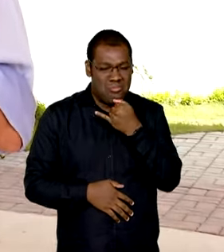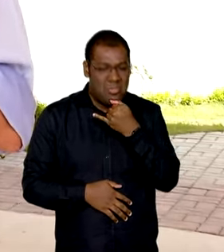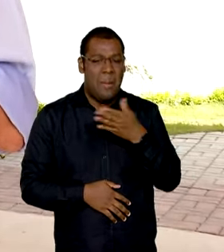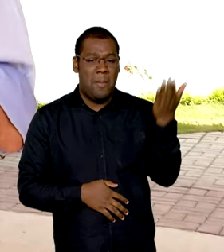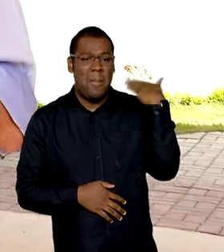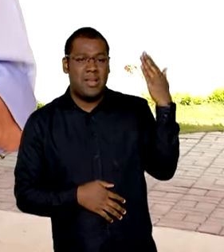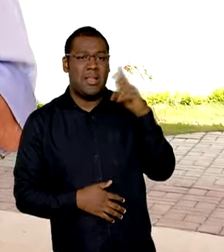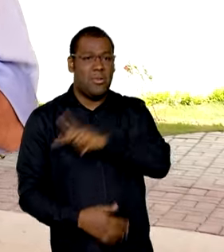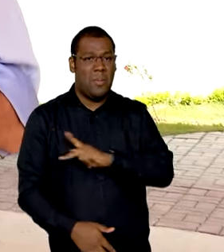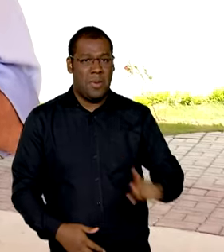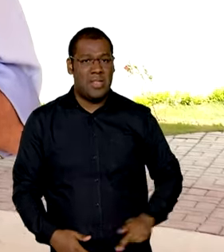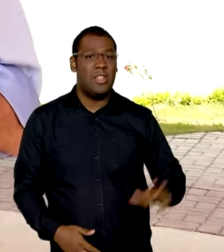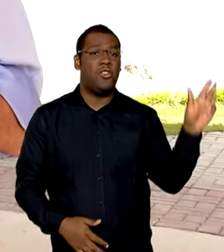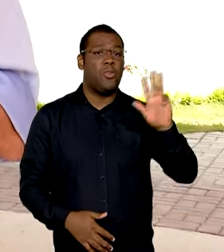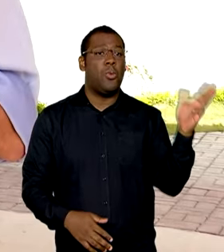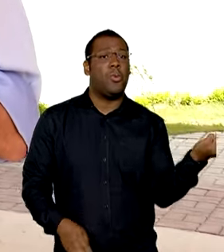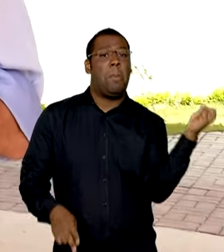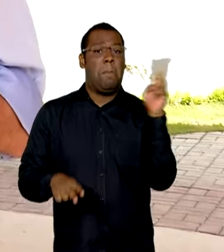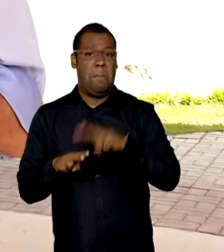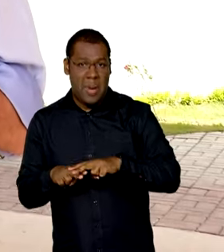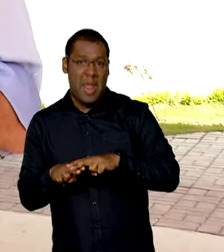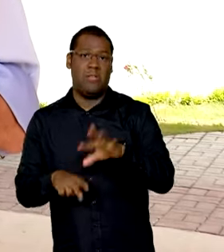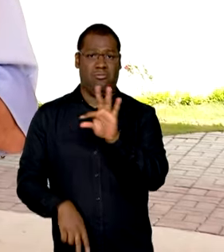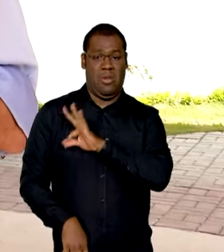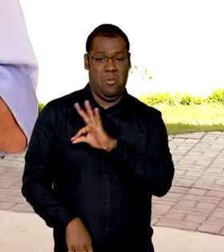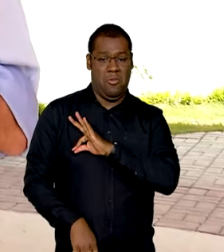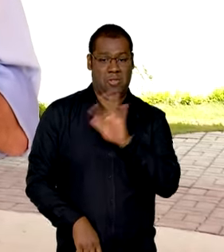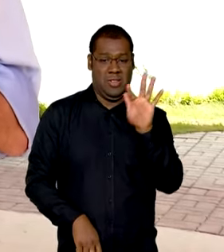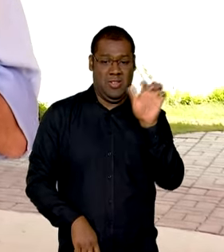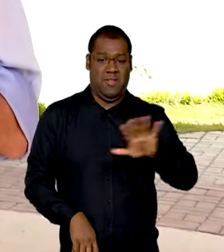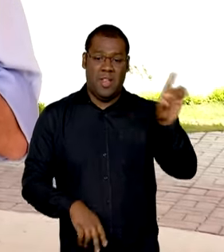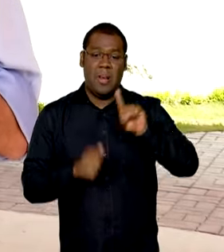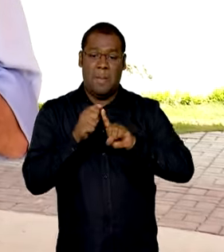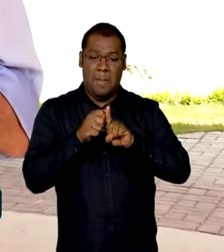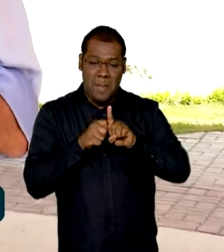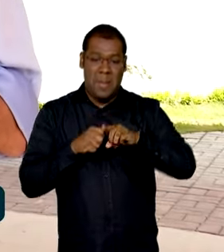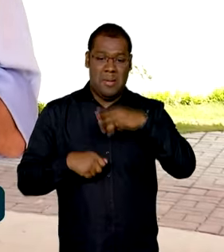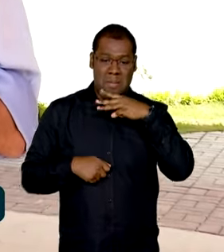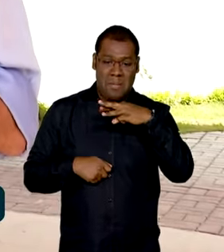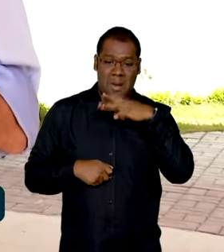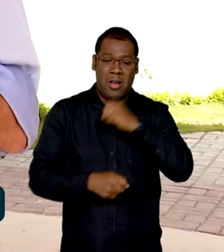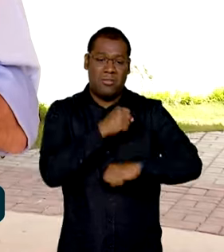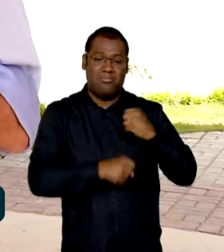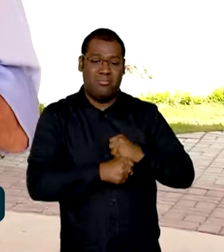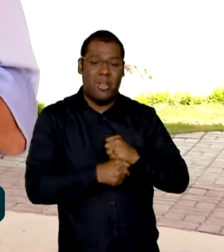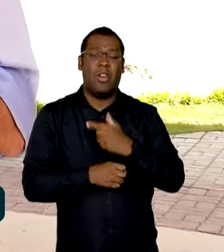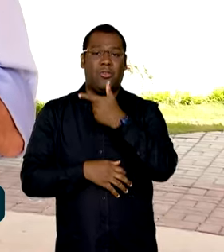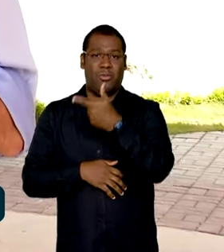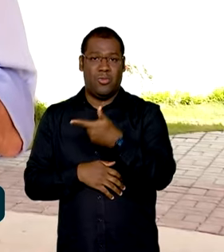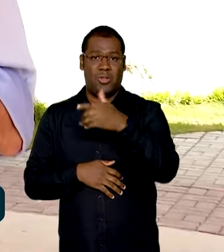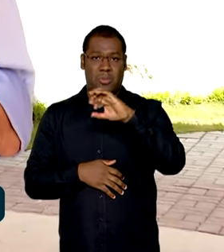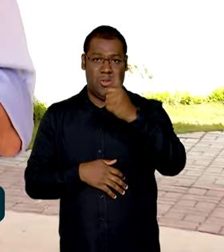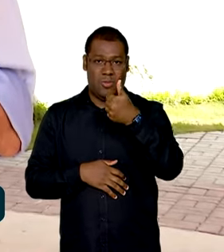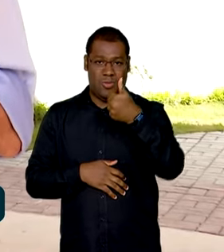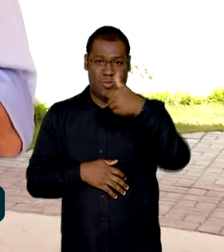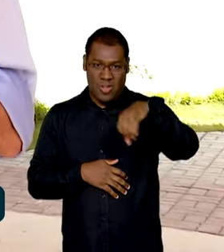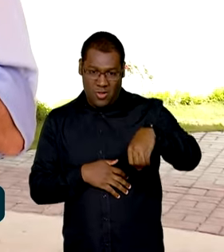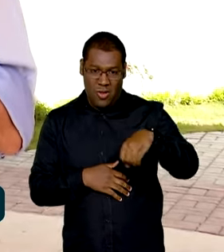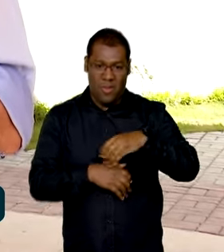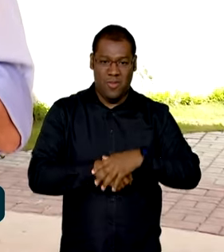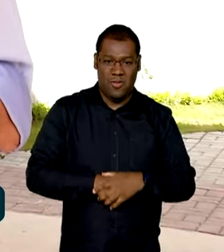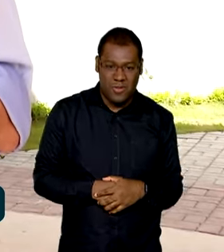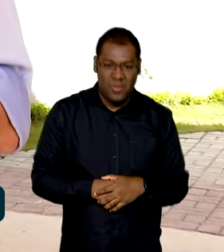na época, estava detido na Polícia Federal. Era março de 2019, numa época de grande polarização política que